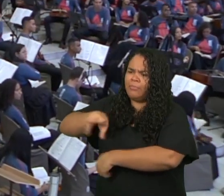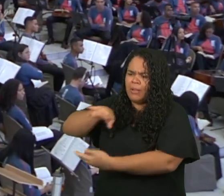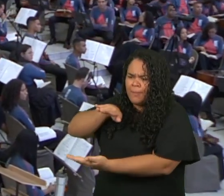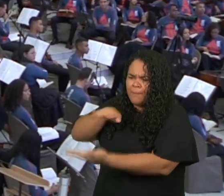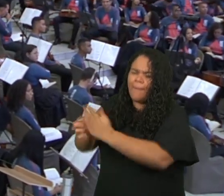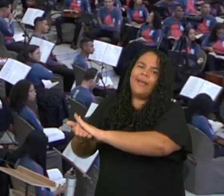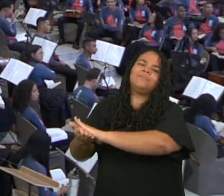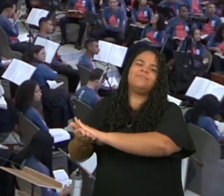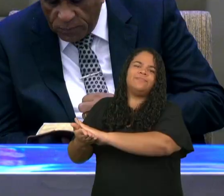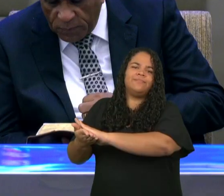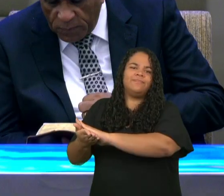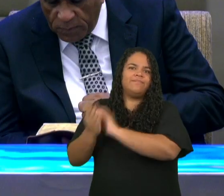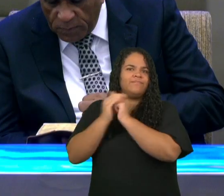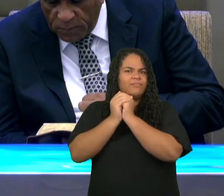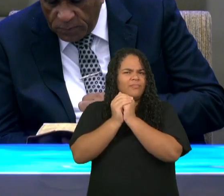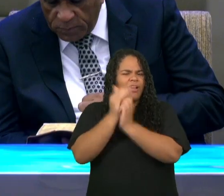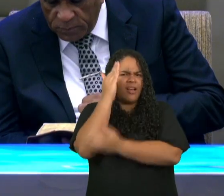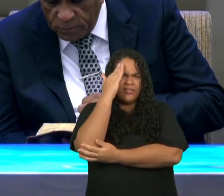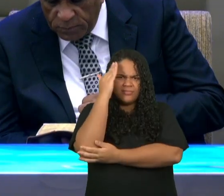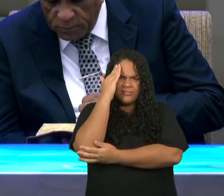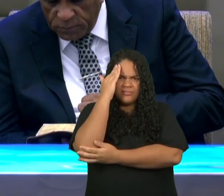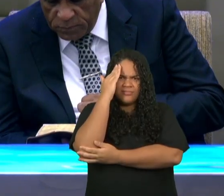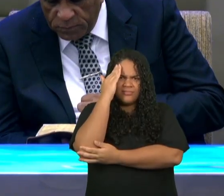Você está entendendo?